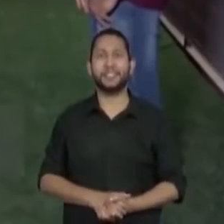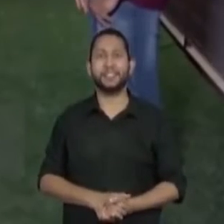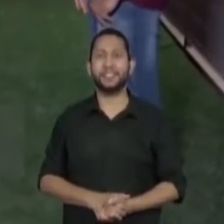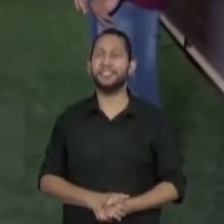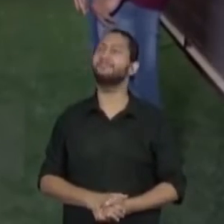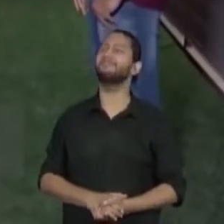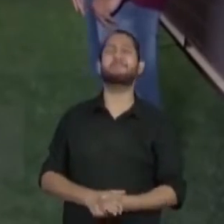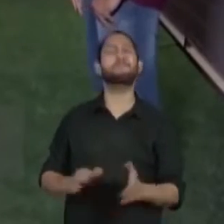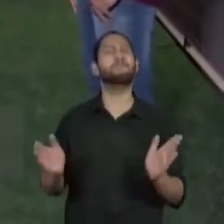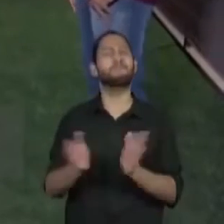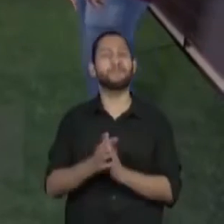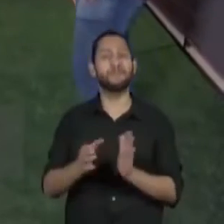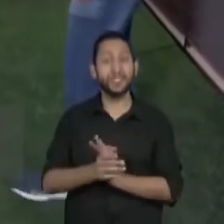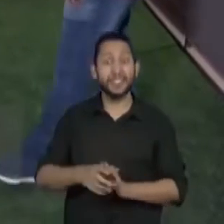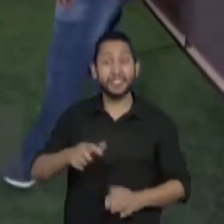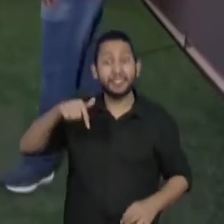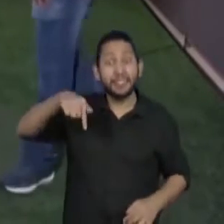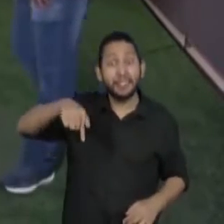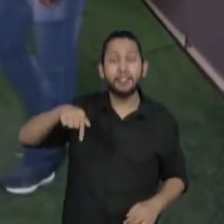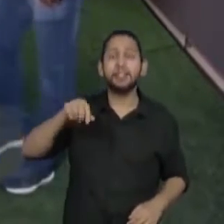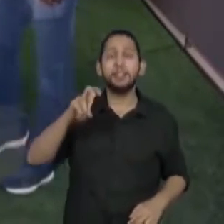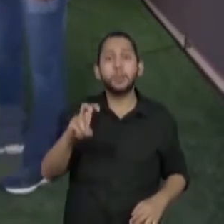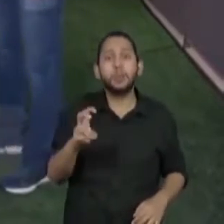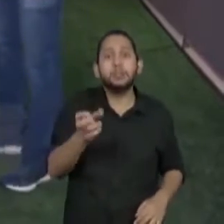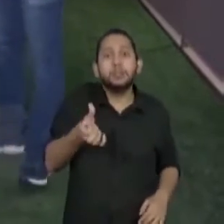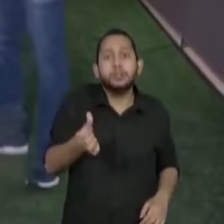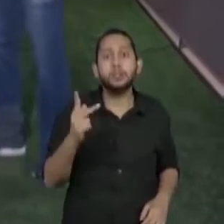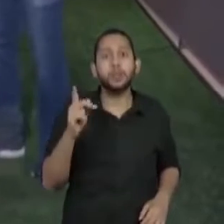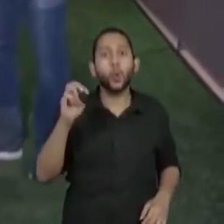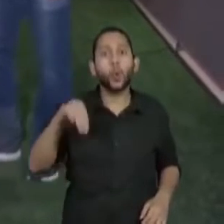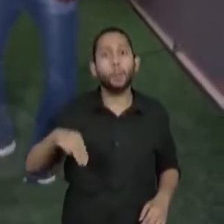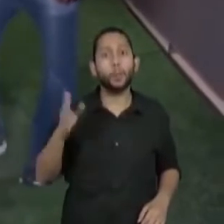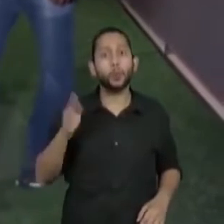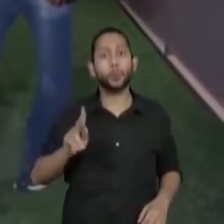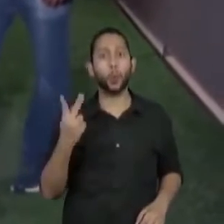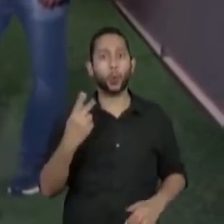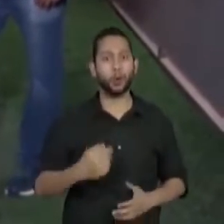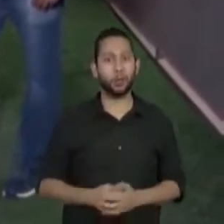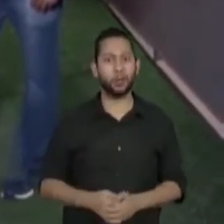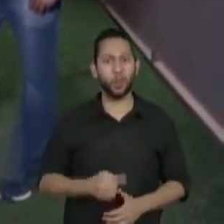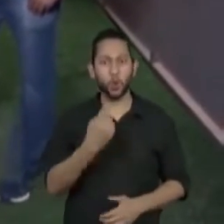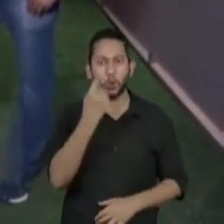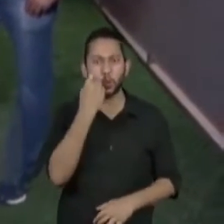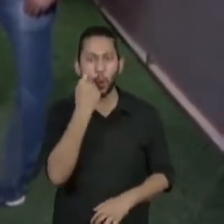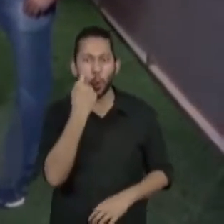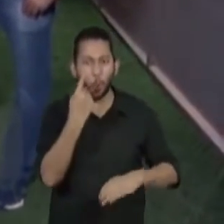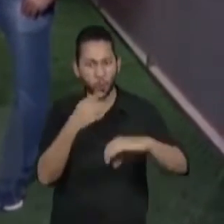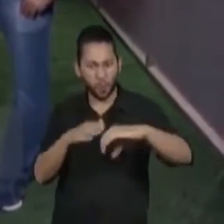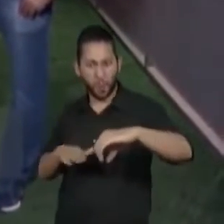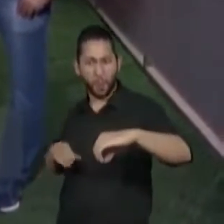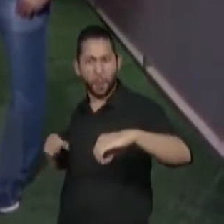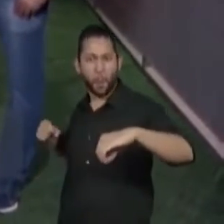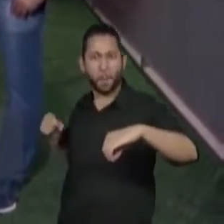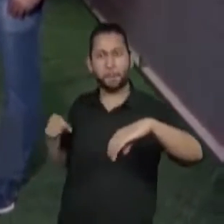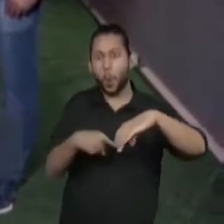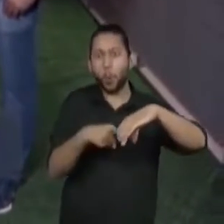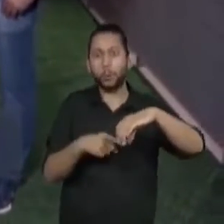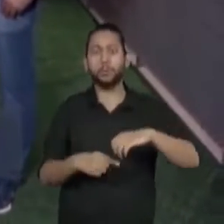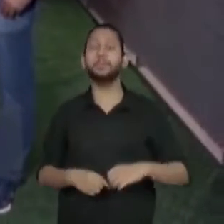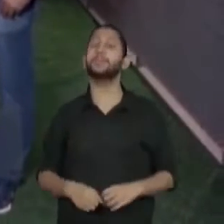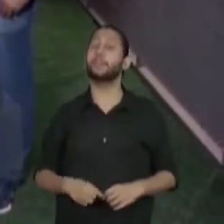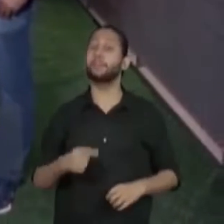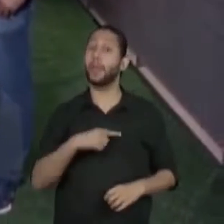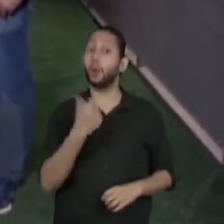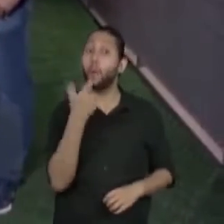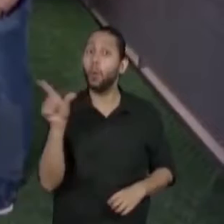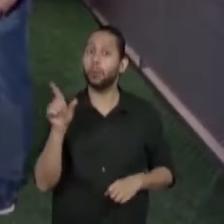Gol, 56 km. E aí, 56 quilômetros, eu só tinha treinado um chute, mas existem também